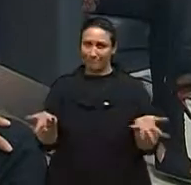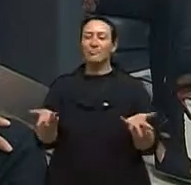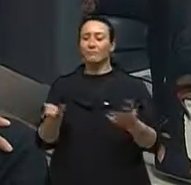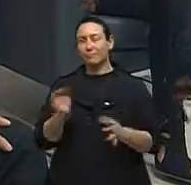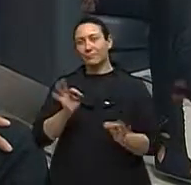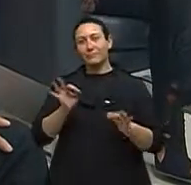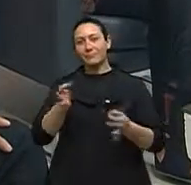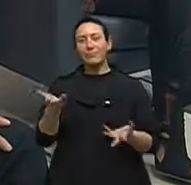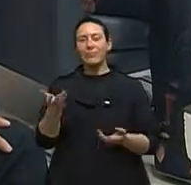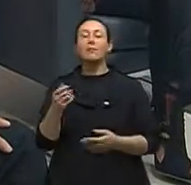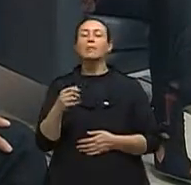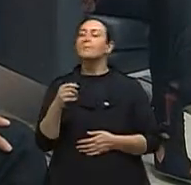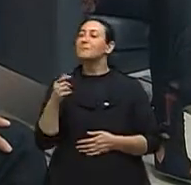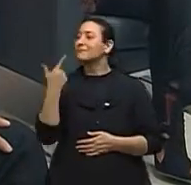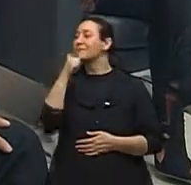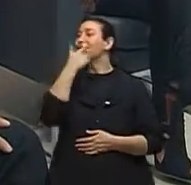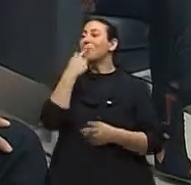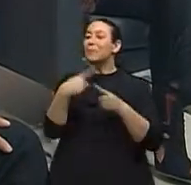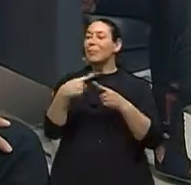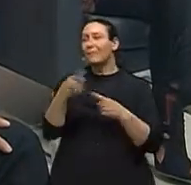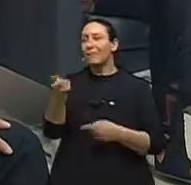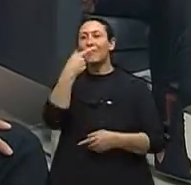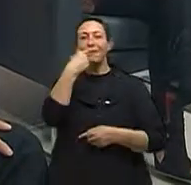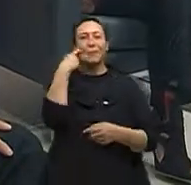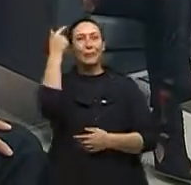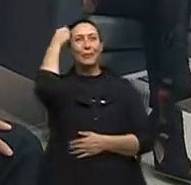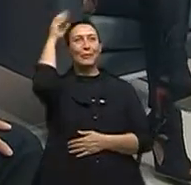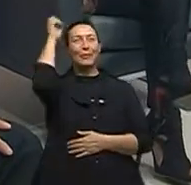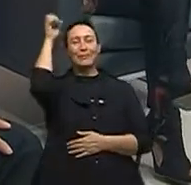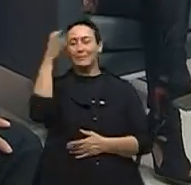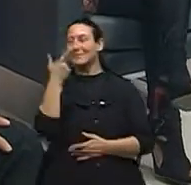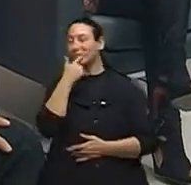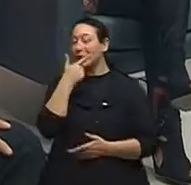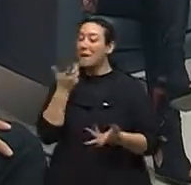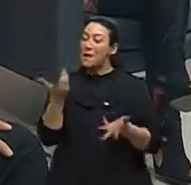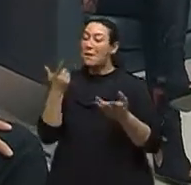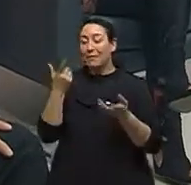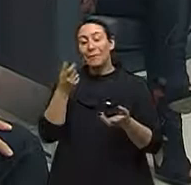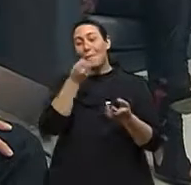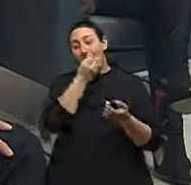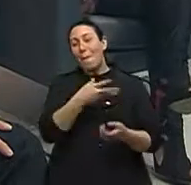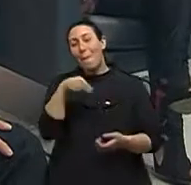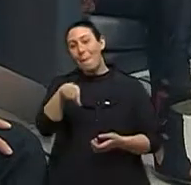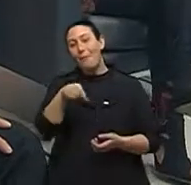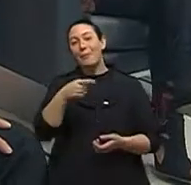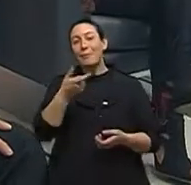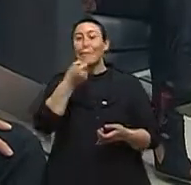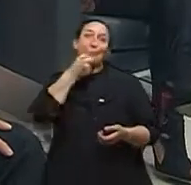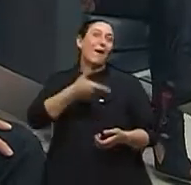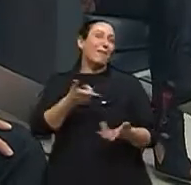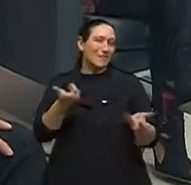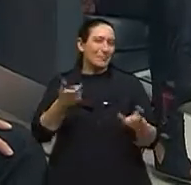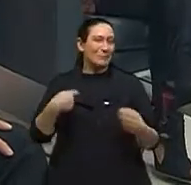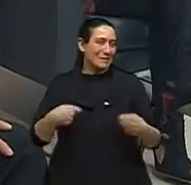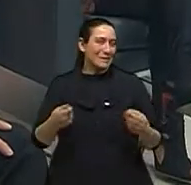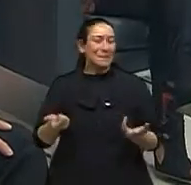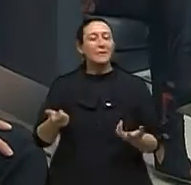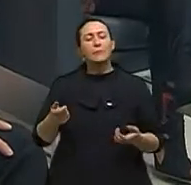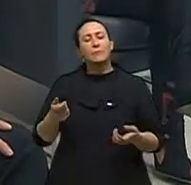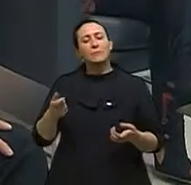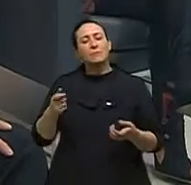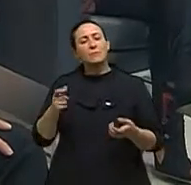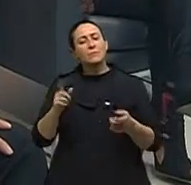cabeça dor de cabeç não mas a gente aqui com humor porque o humor faz parte da vida graças a Deus sem o meu humor eu não seria